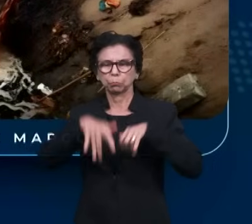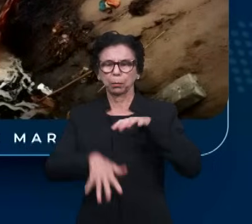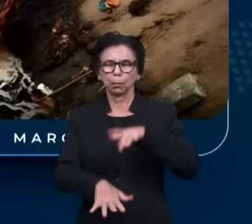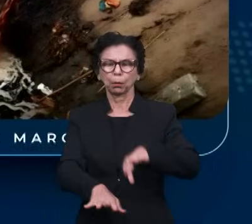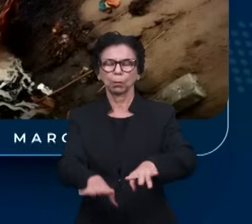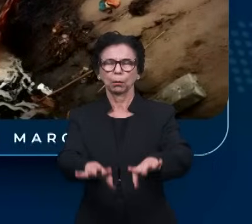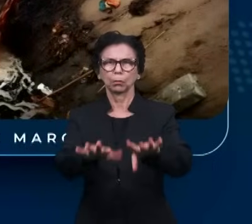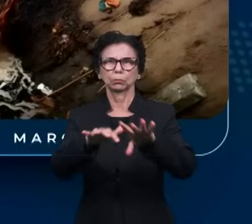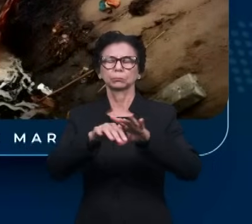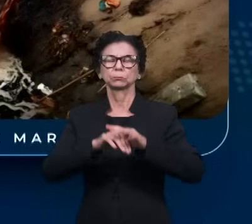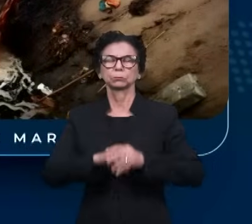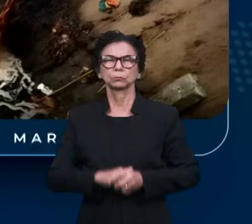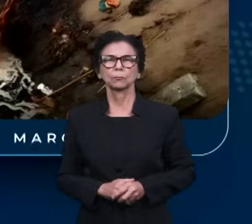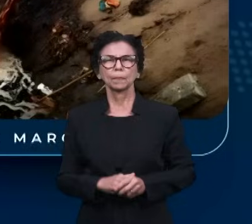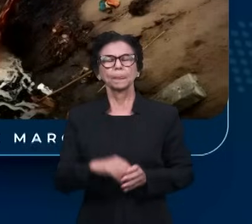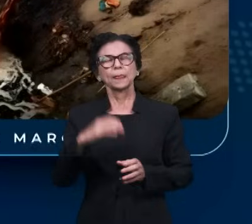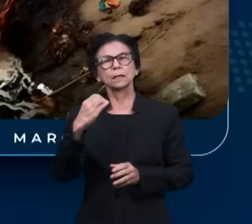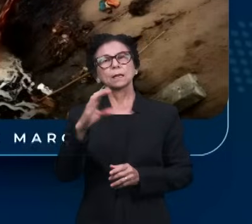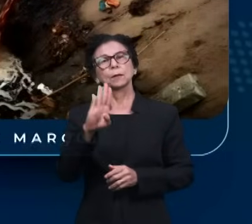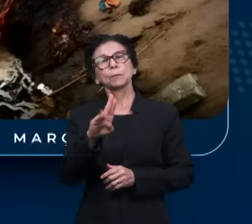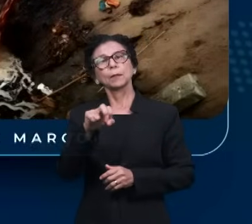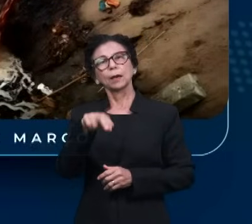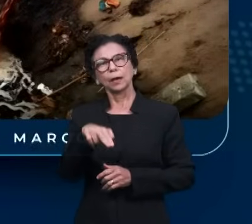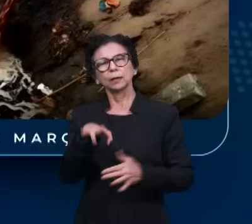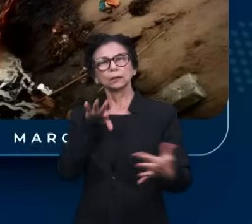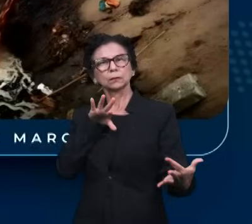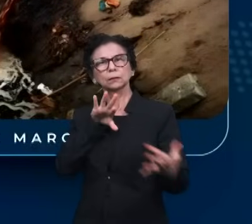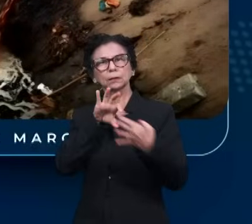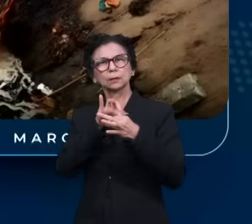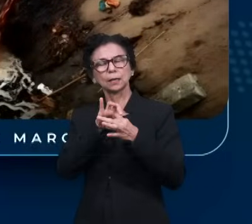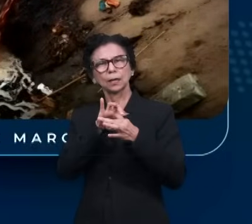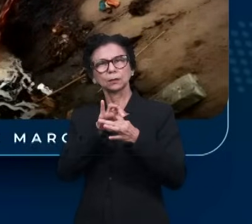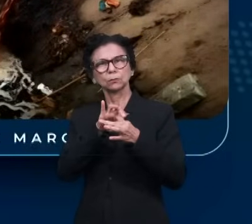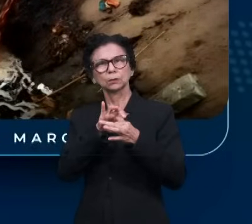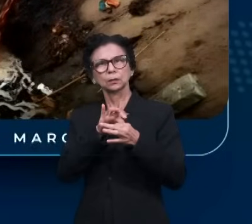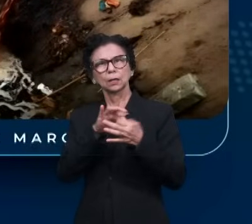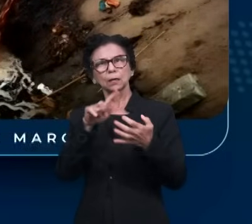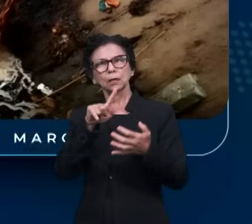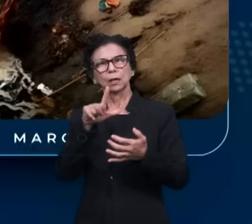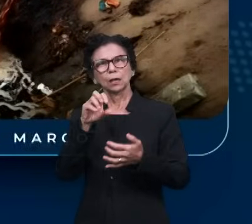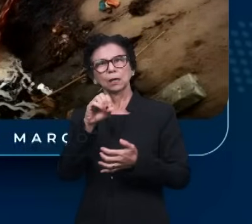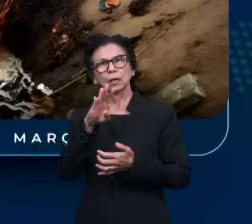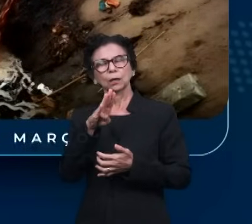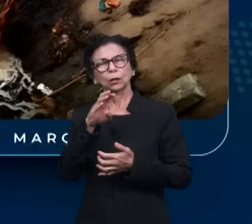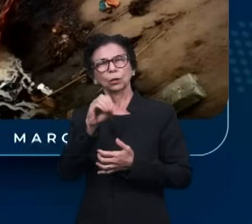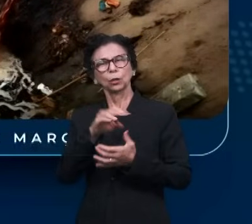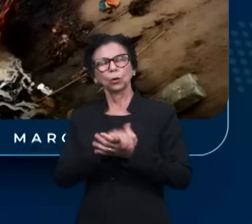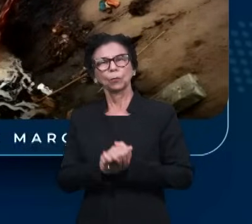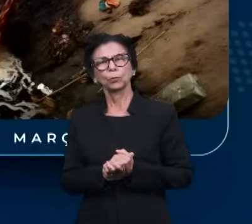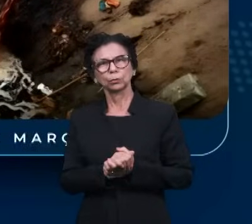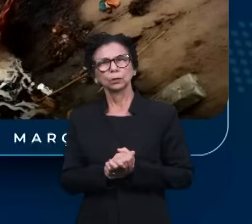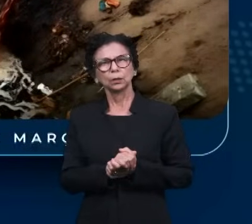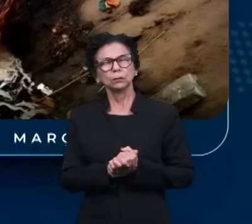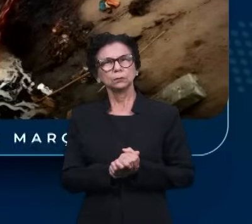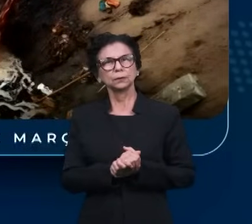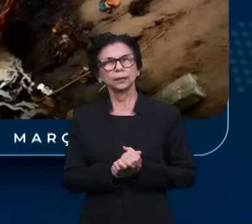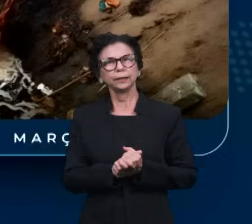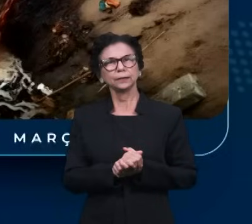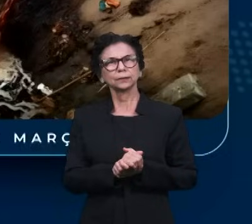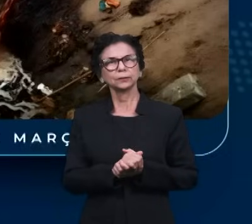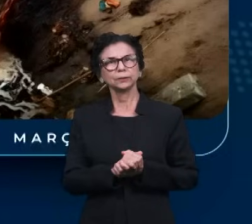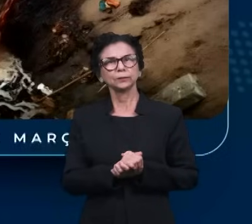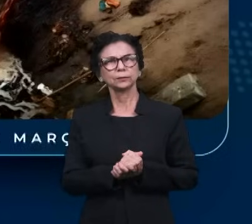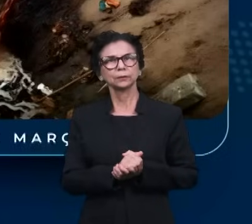a CBN, que está ligada à Globo, mostra, né? 1/3 dos rios do planeta está poluído,